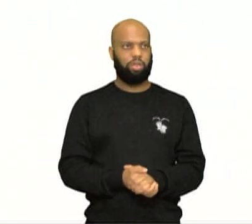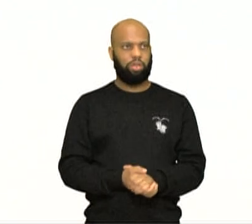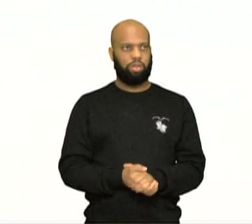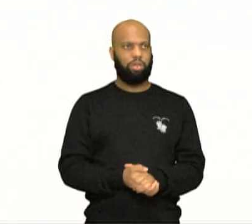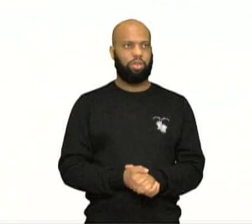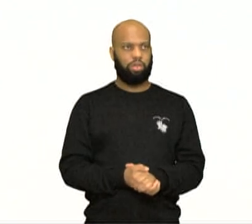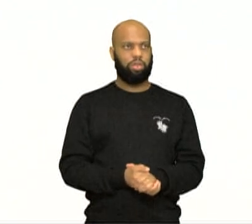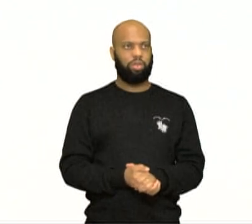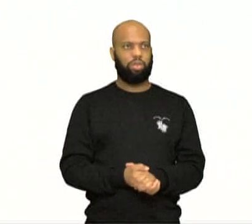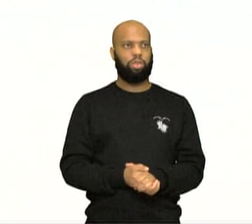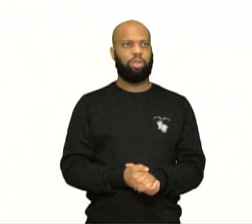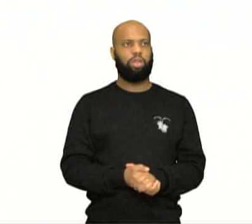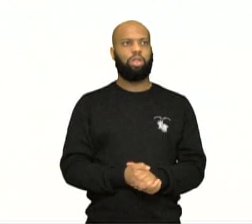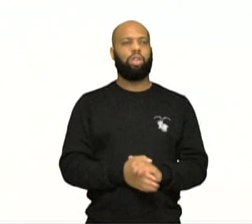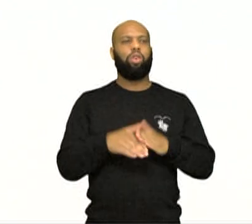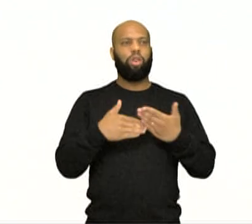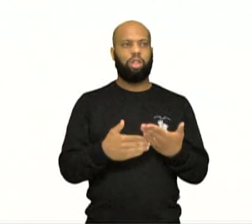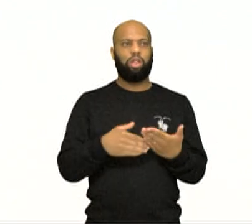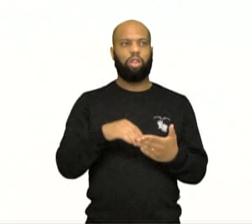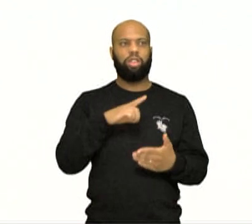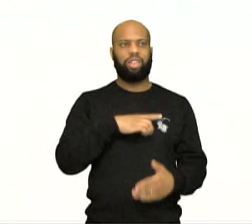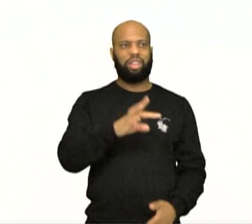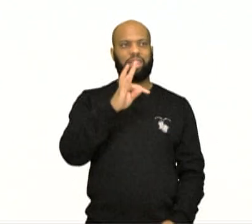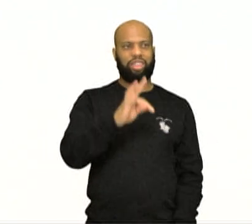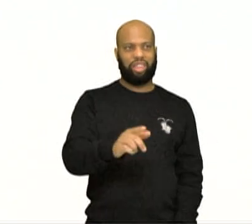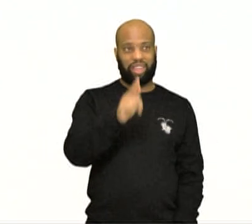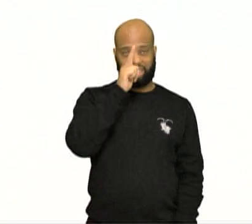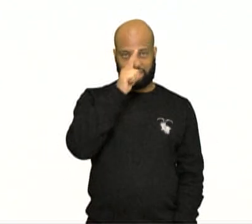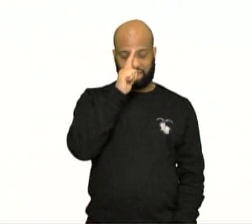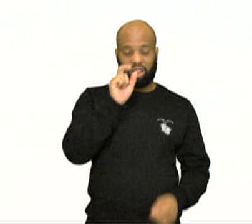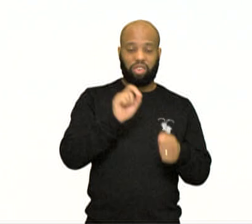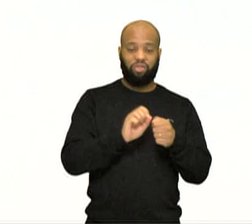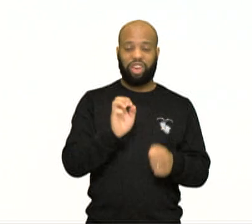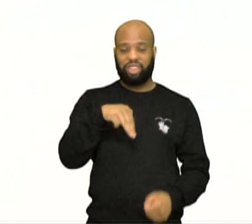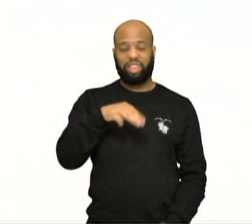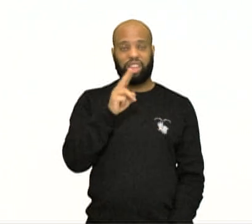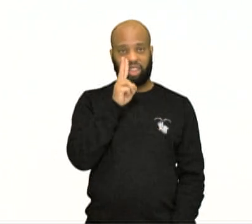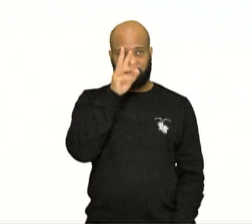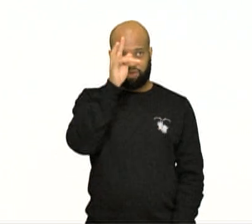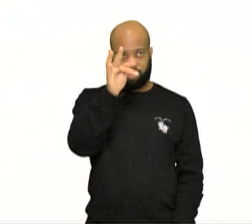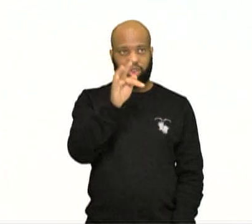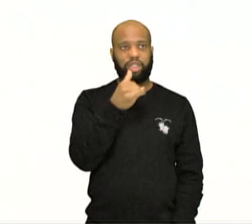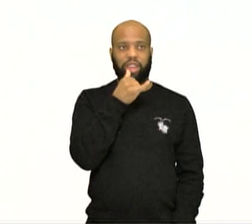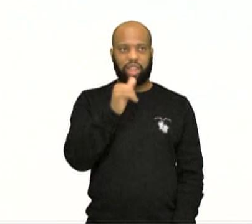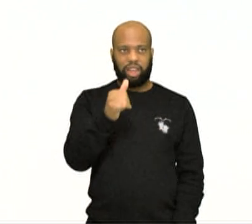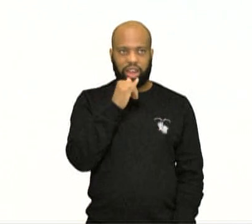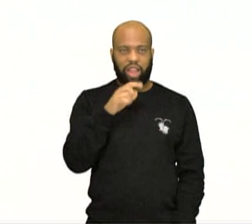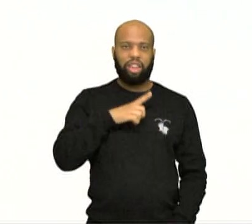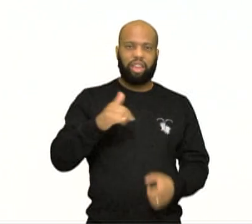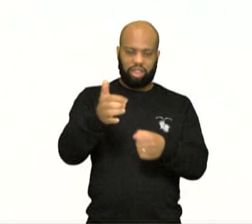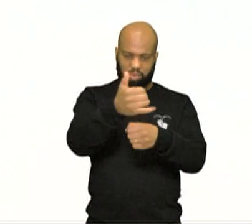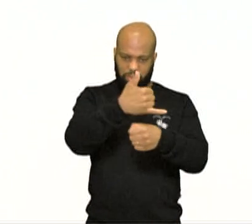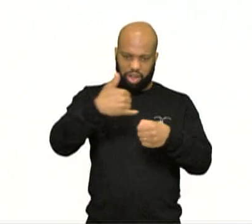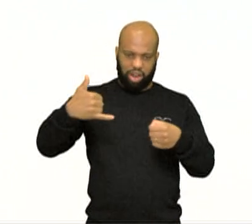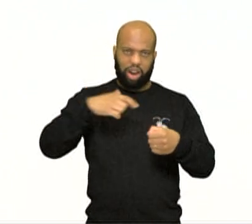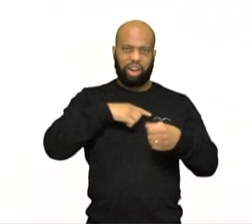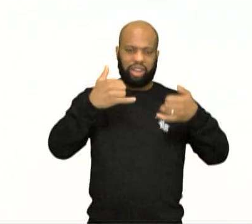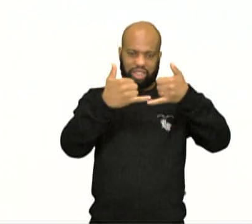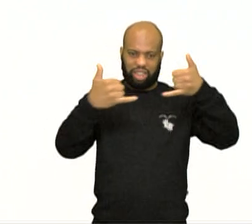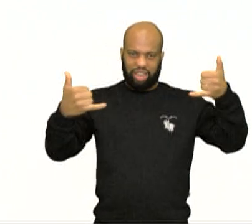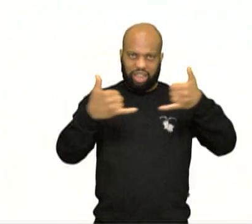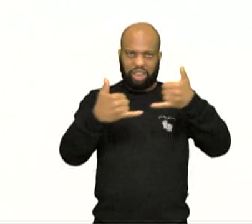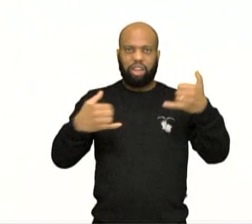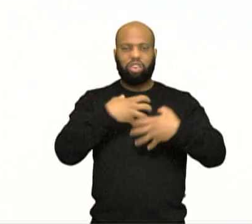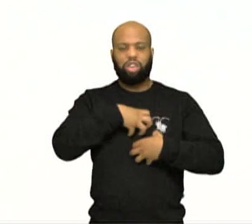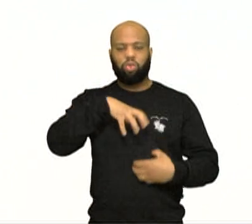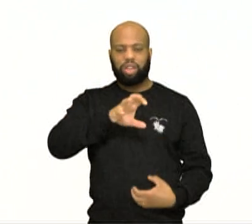Bom, o trabalho realizado pela força elétrica sobre uma carga deslocada ao longo de uma linha equipotencial será